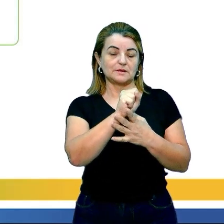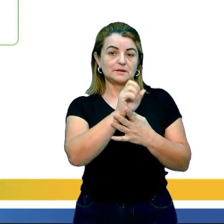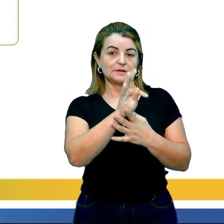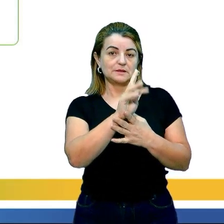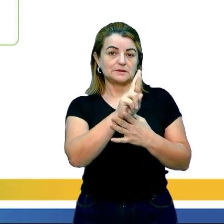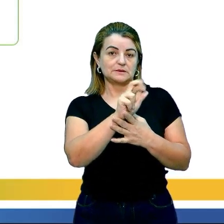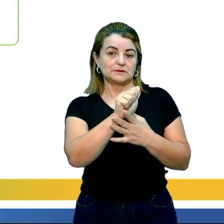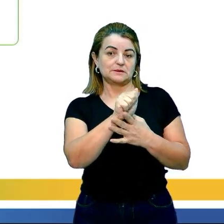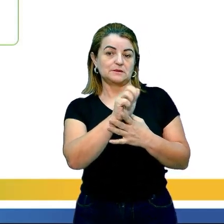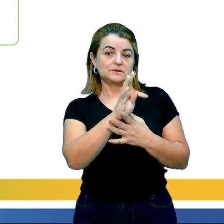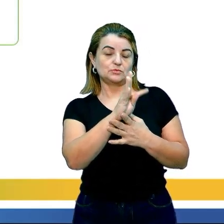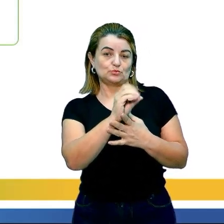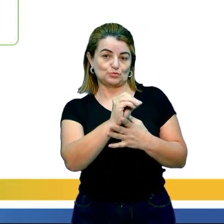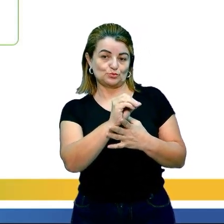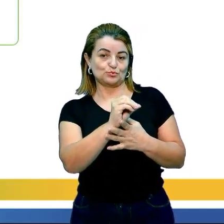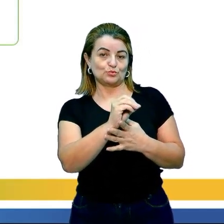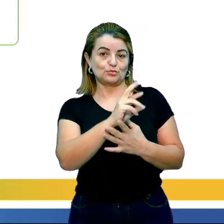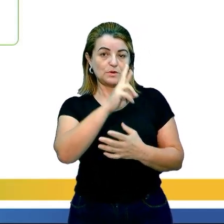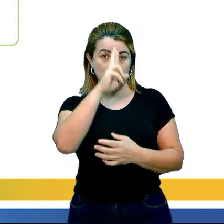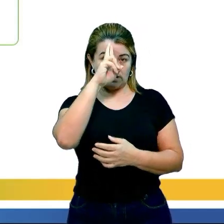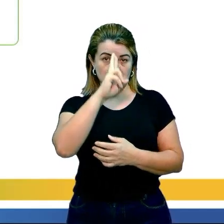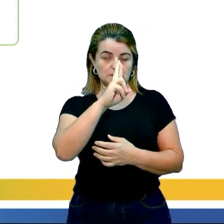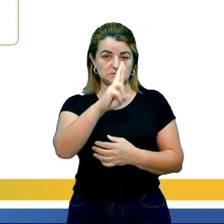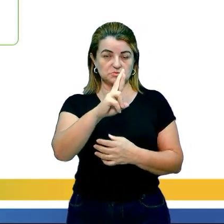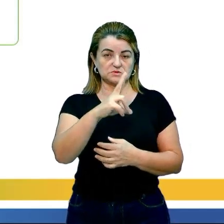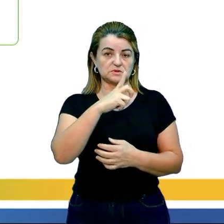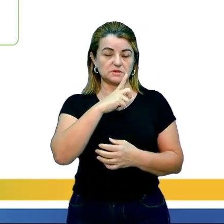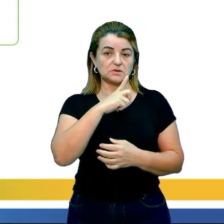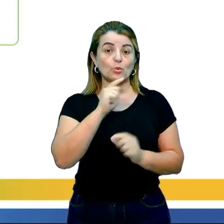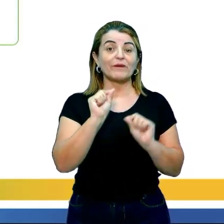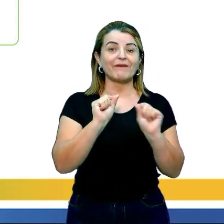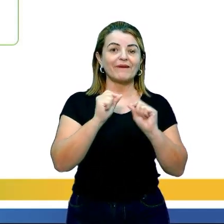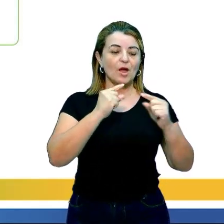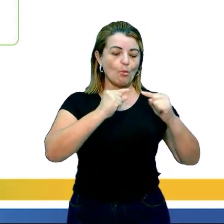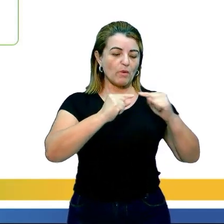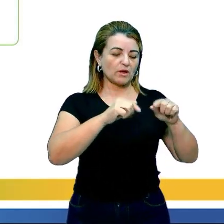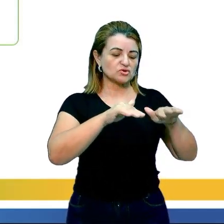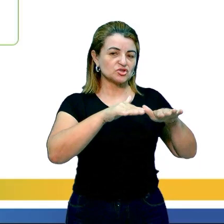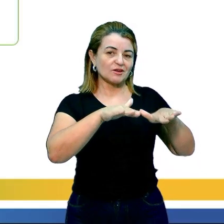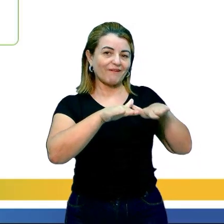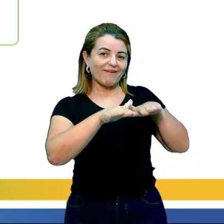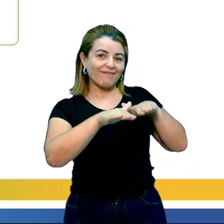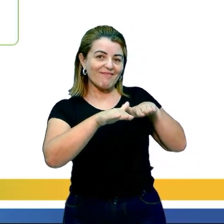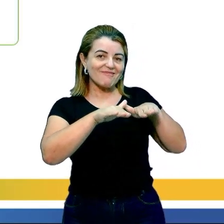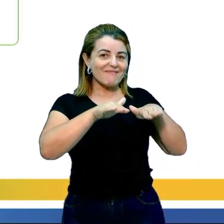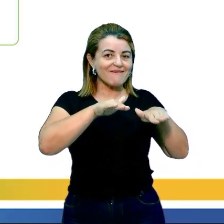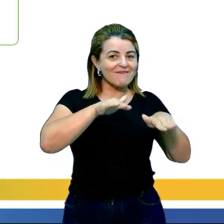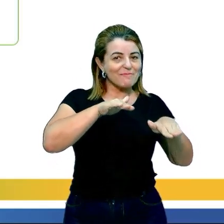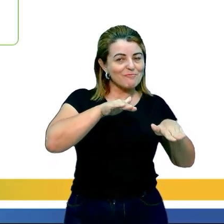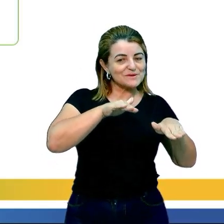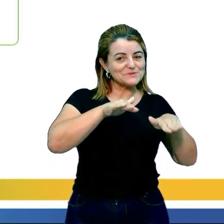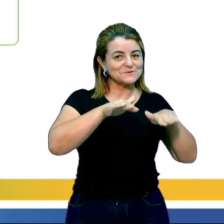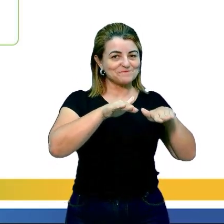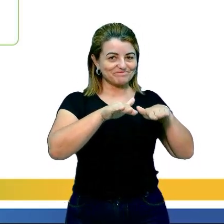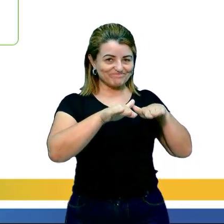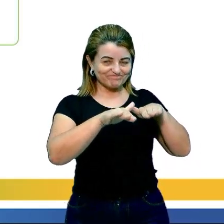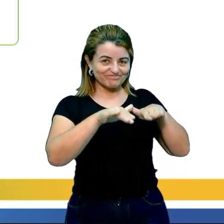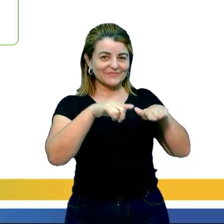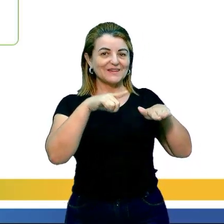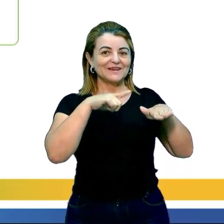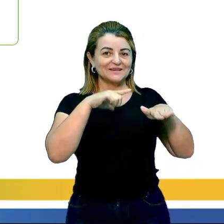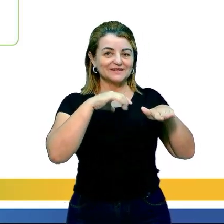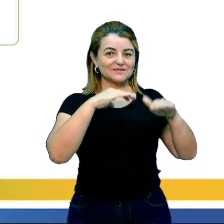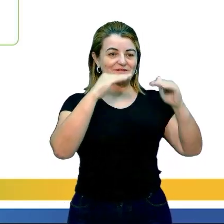responsável por estabelecer uma política de Equilíbrio né ele vai buscar o equilíbrio entre entre as camadas